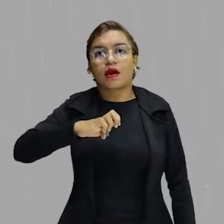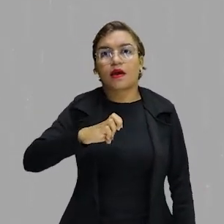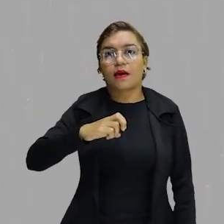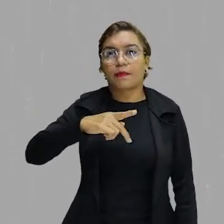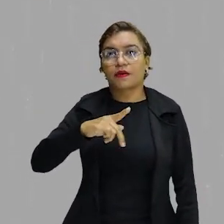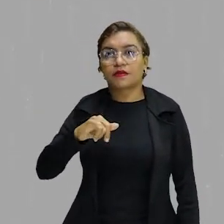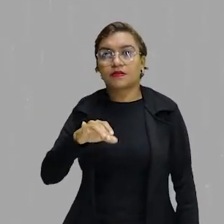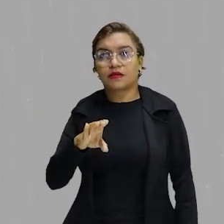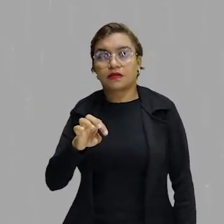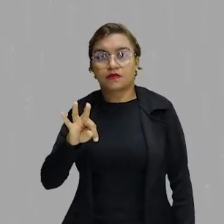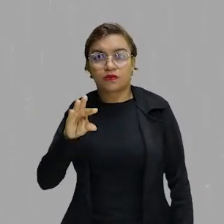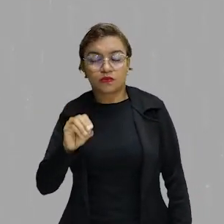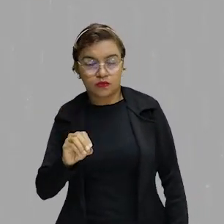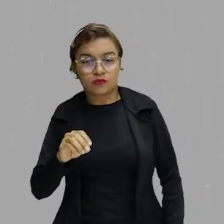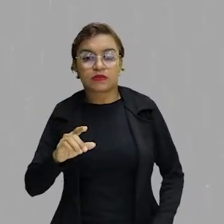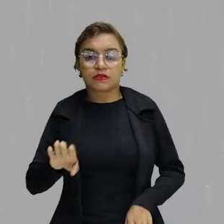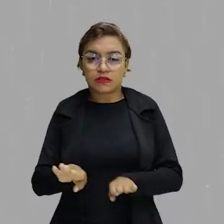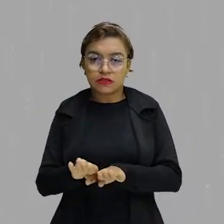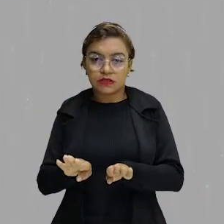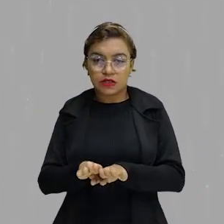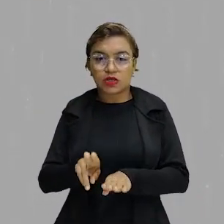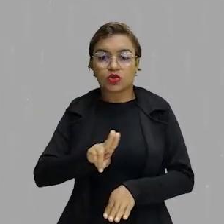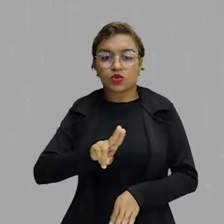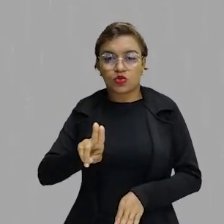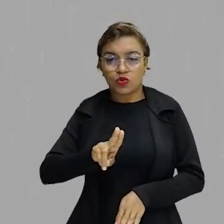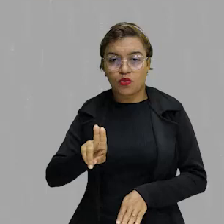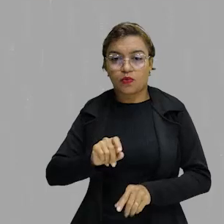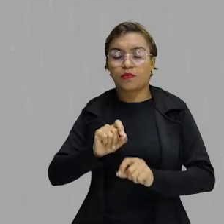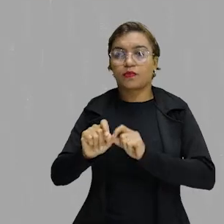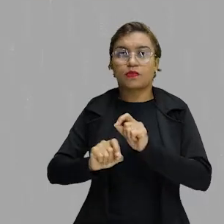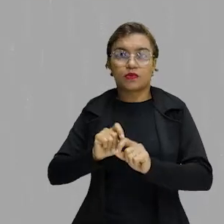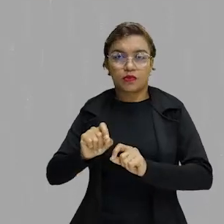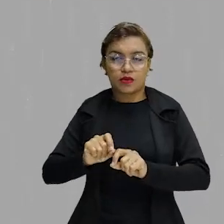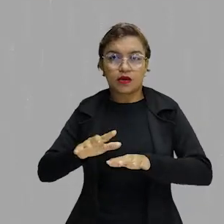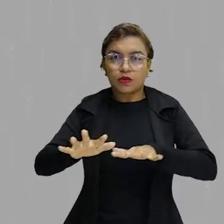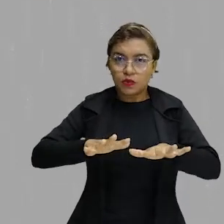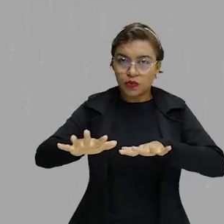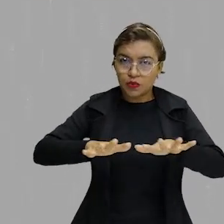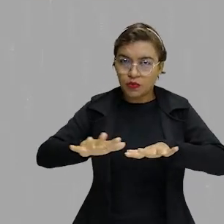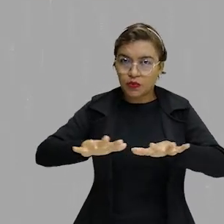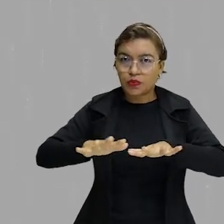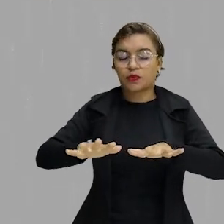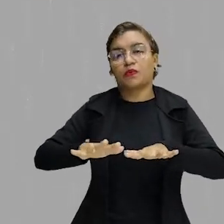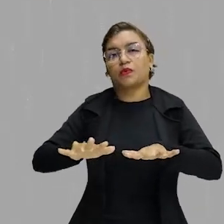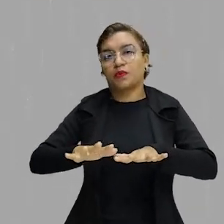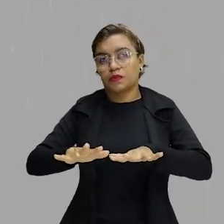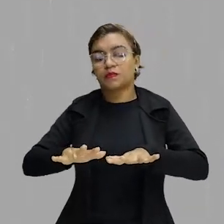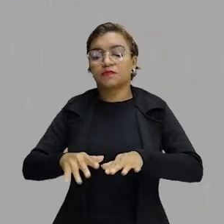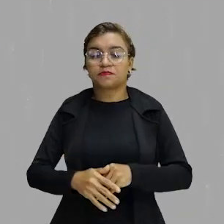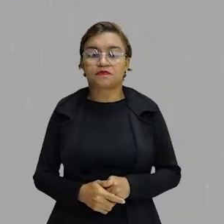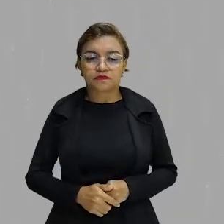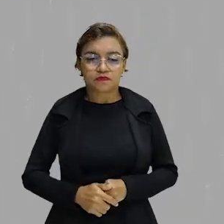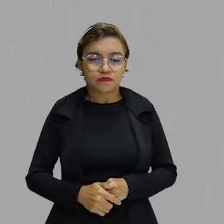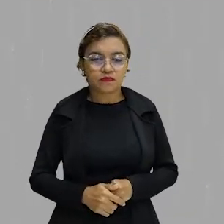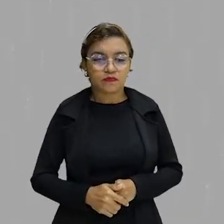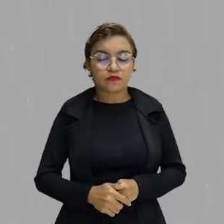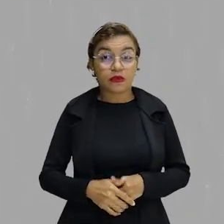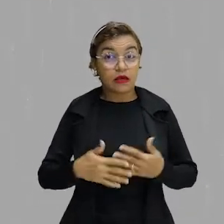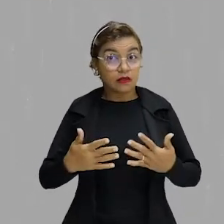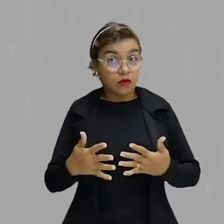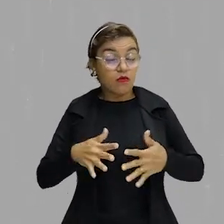epicentro, né? E aí nós temos a formação dos chamados terremotos ou abalos sísmicos, né? E obviamente que